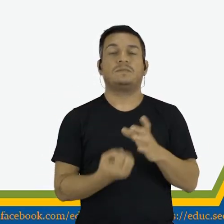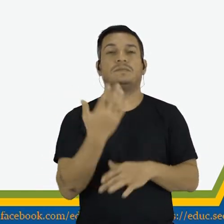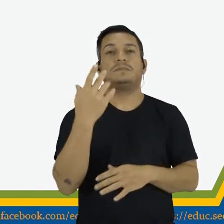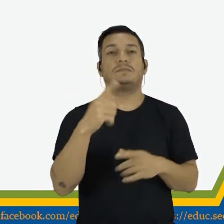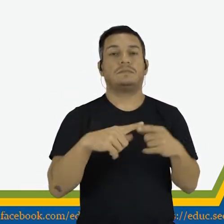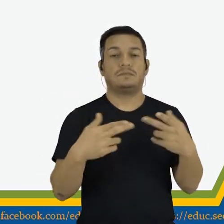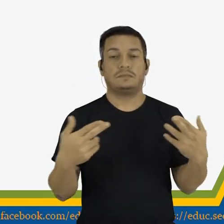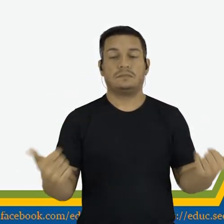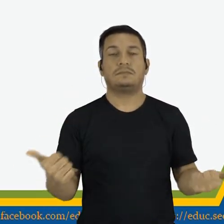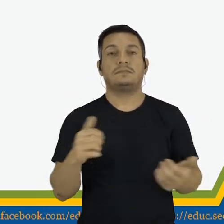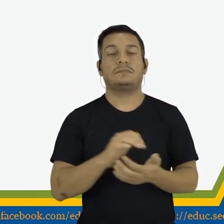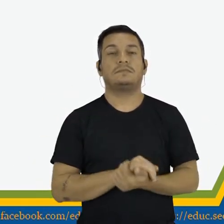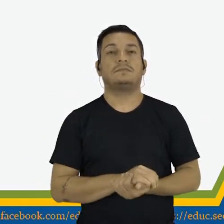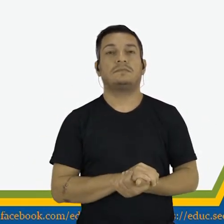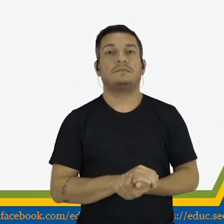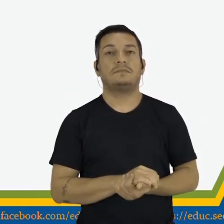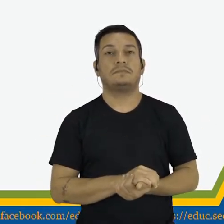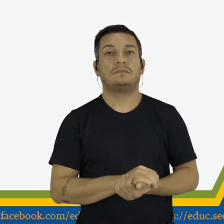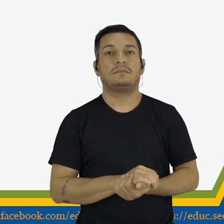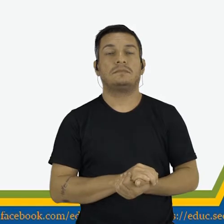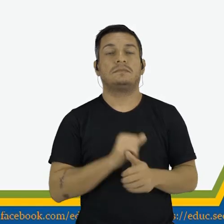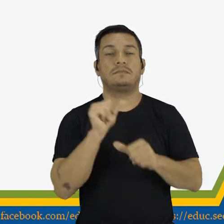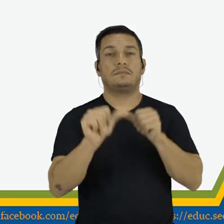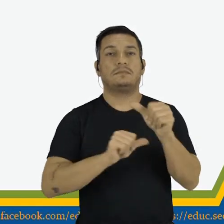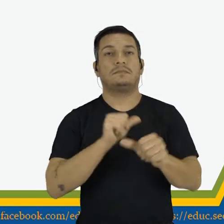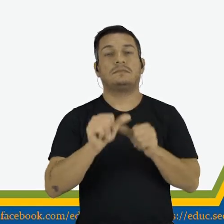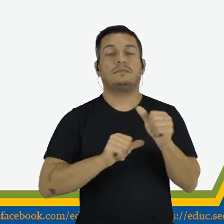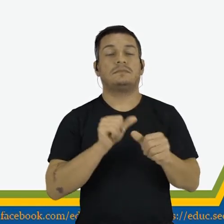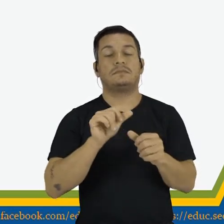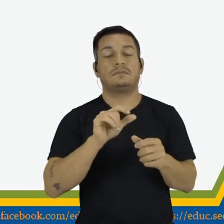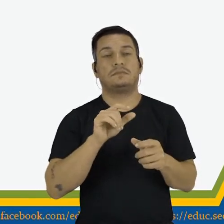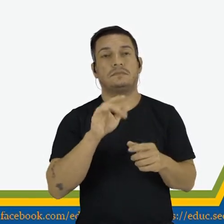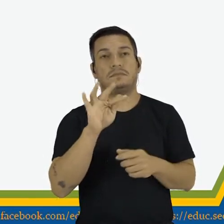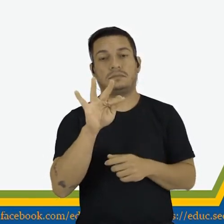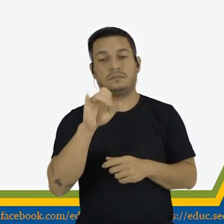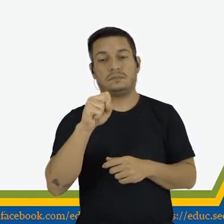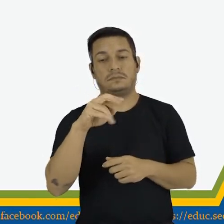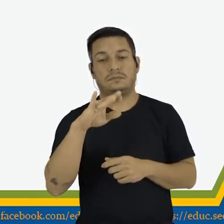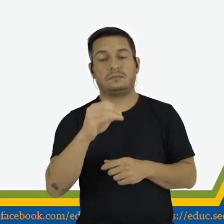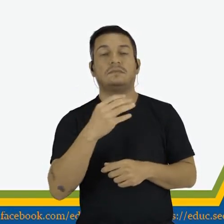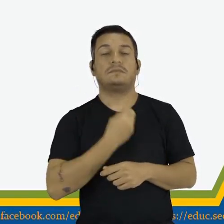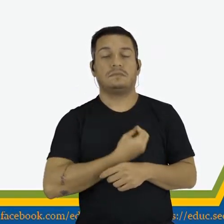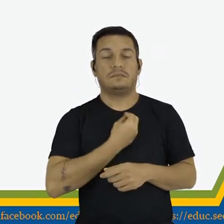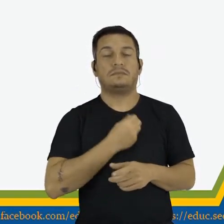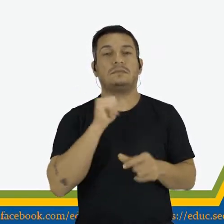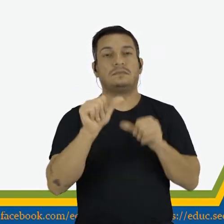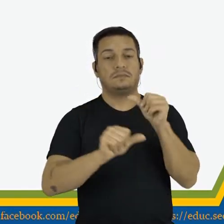novas substâncias. A mudança de estado físico é presente